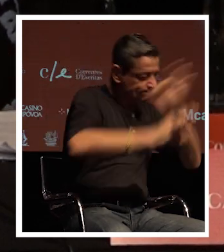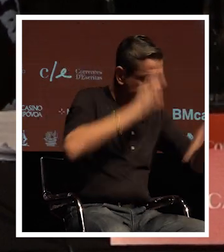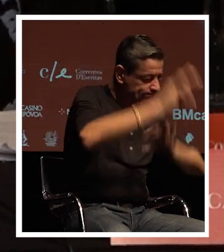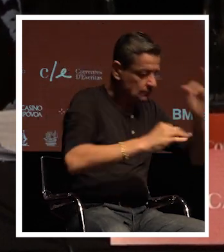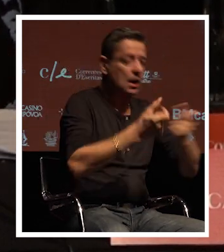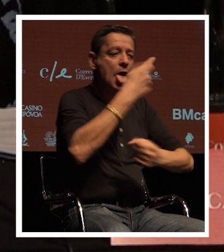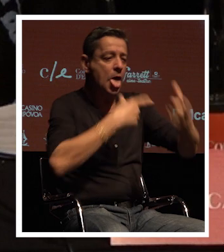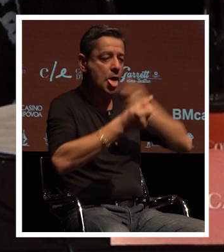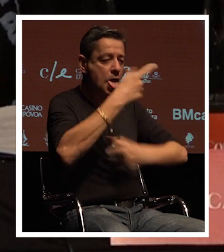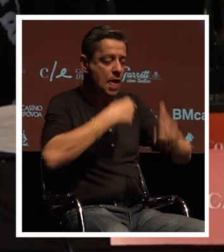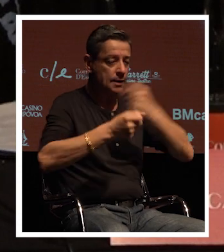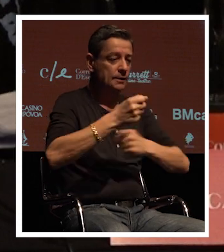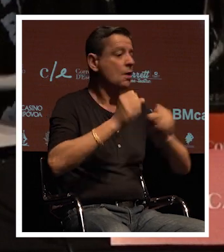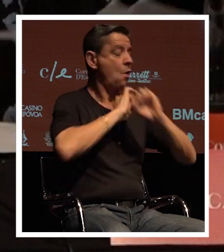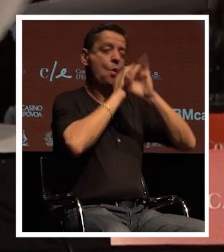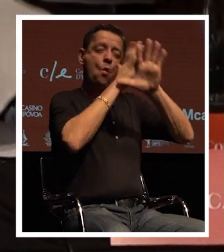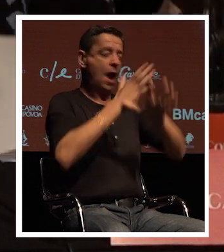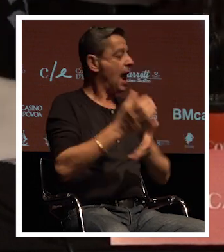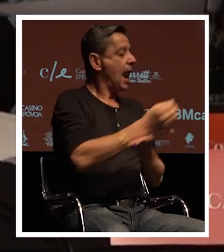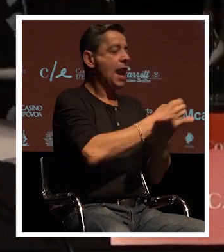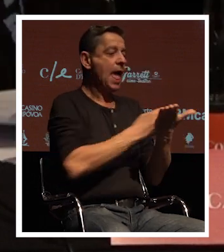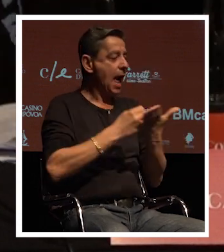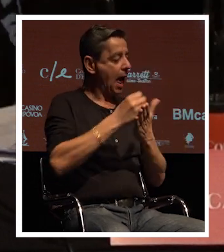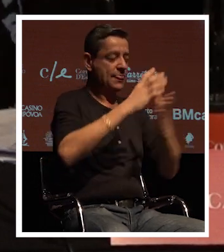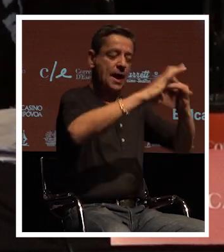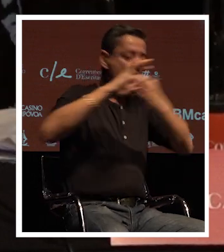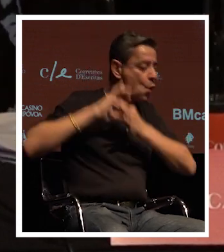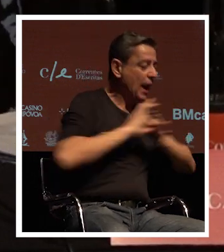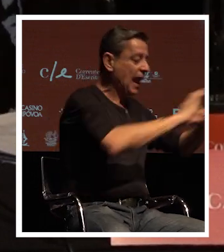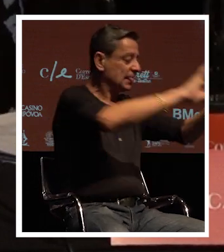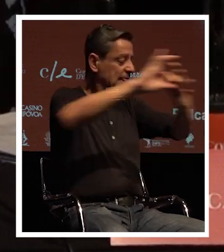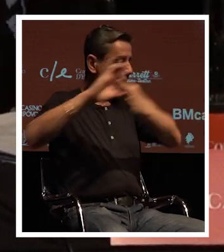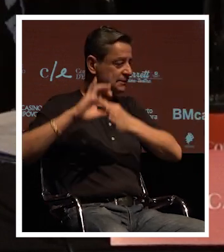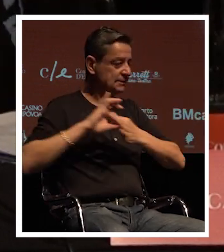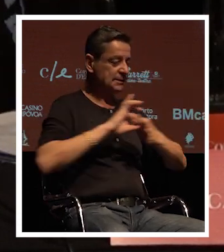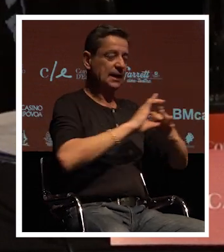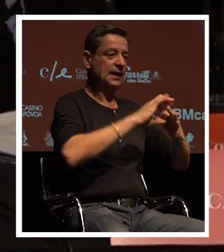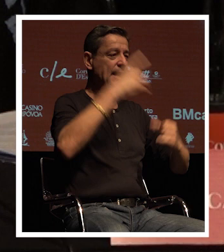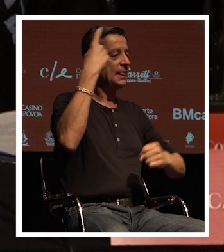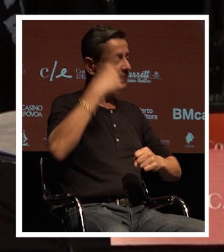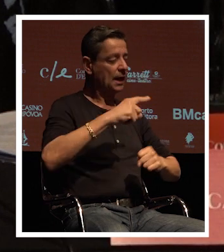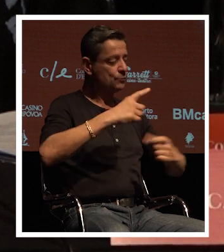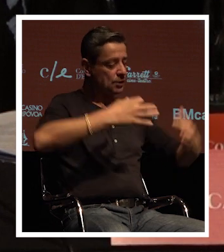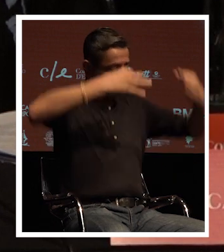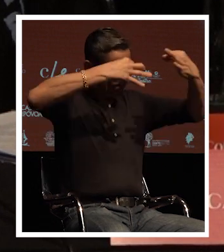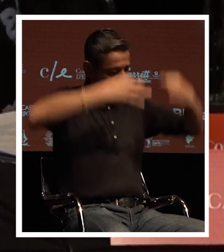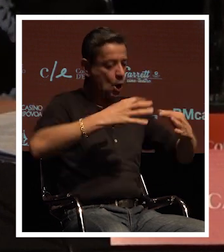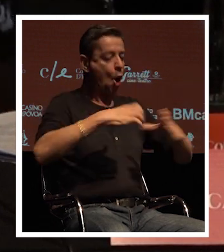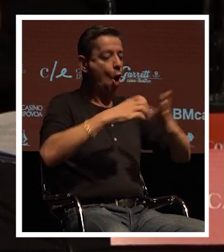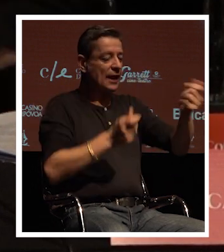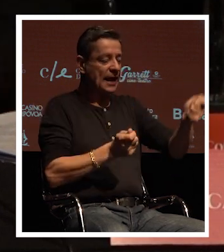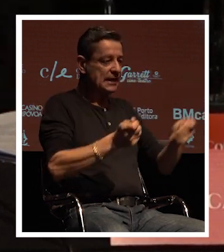dele não há nada que se pareça com as correntes descrita em termos de disciplina e